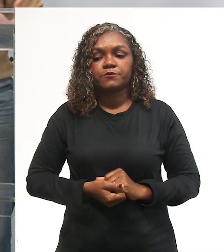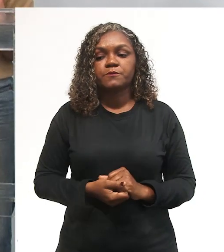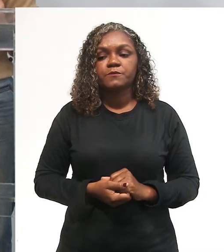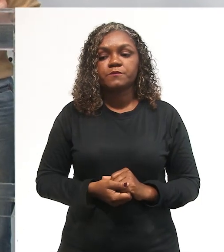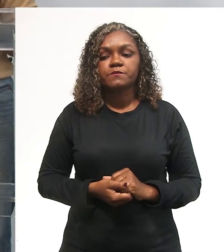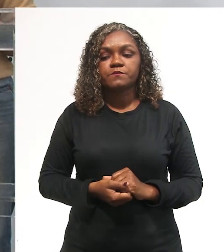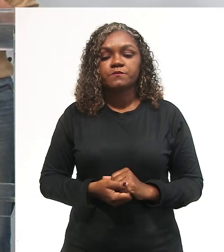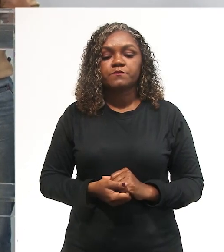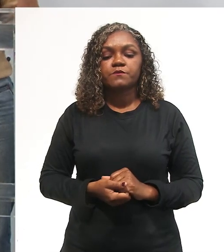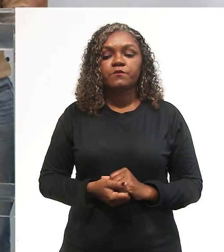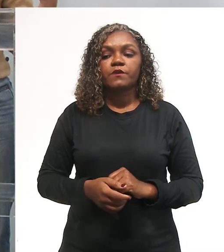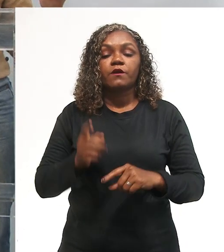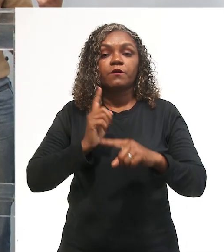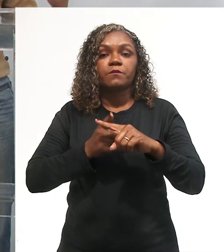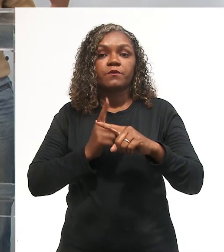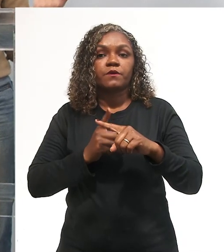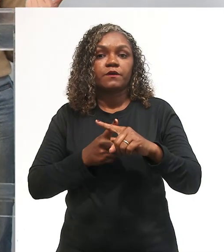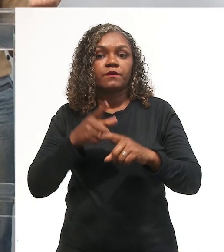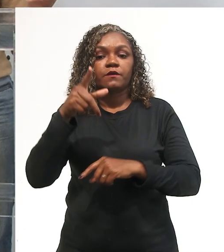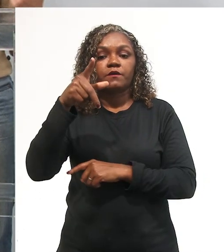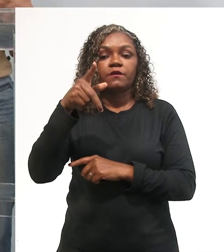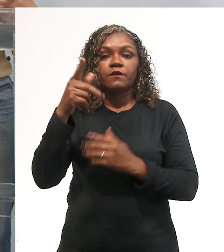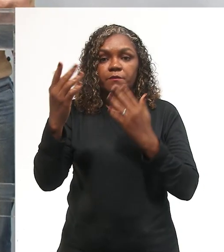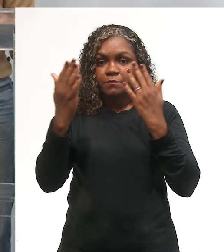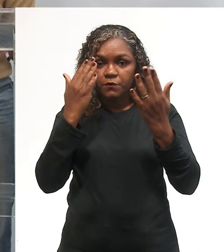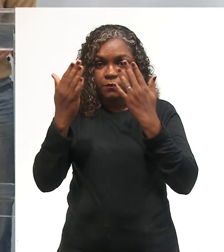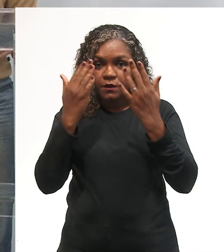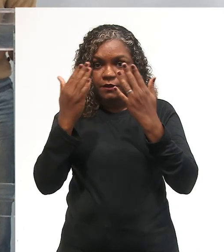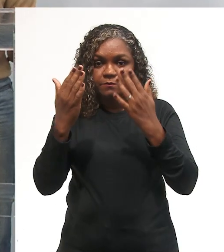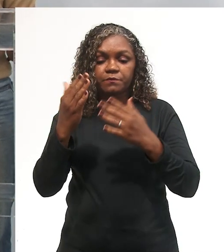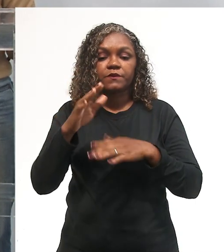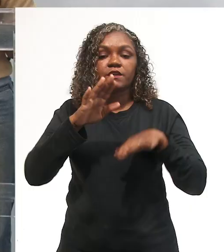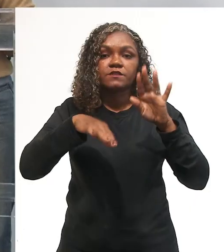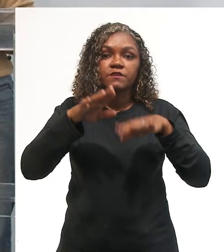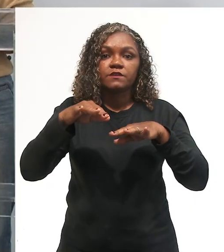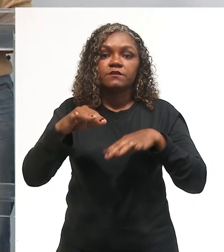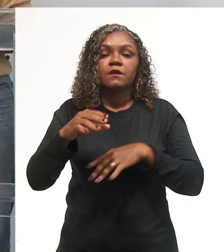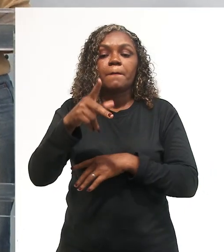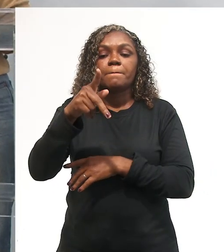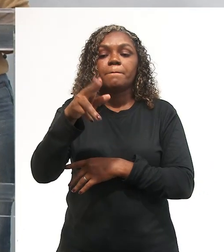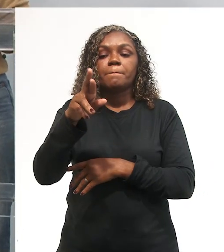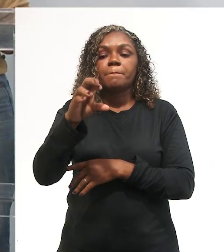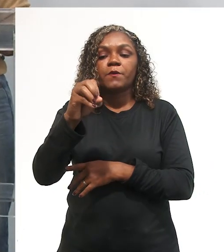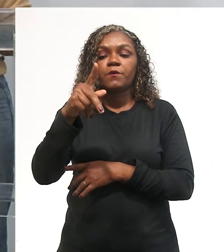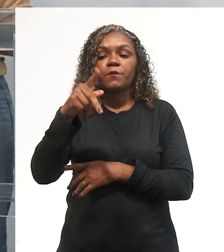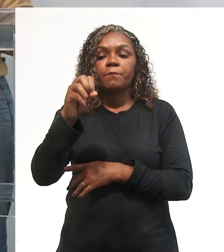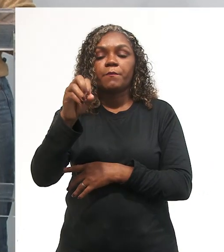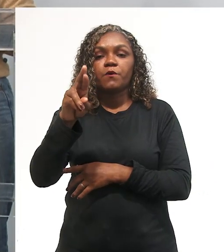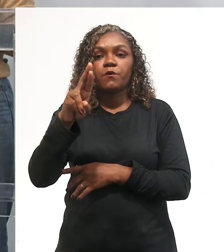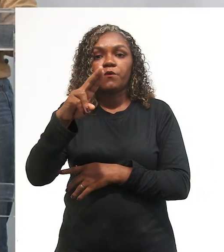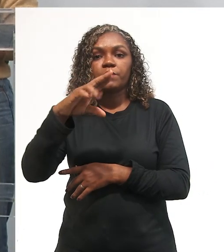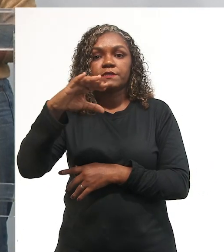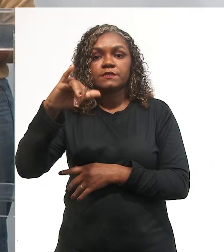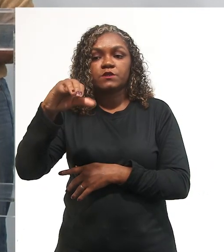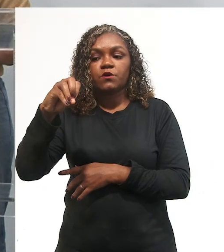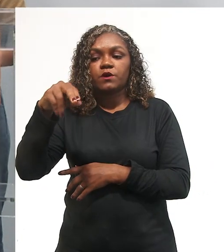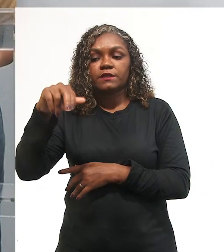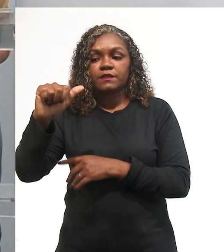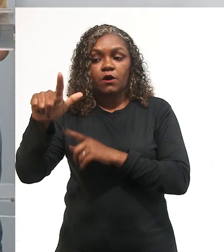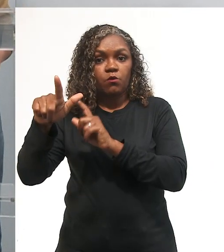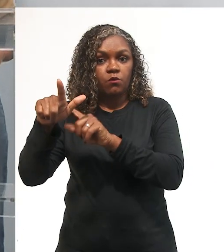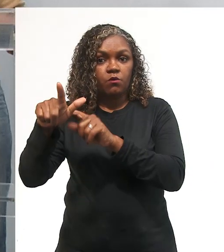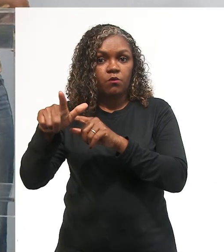proporcionais, a gente vai estar lidando com regime de juros simples, e quando a gente está lidando com a taxa equivalente, regime de juros compostos,